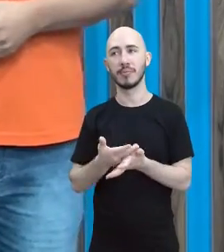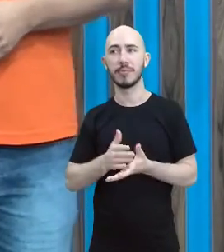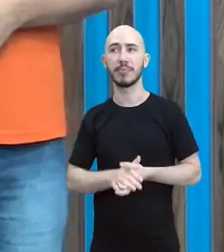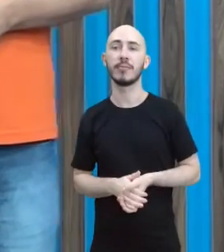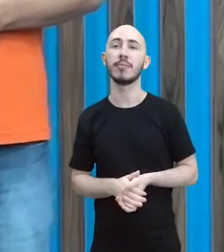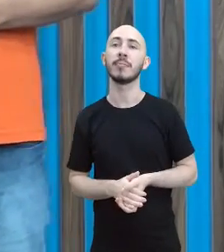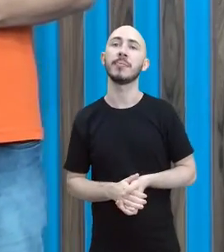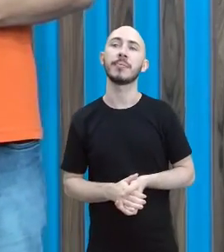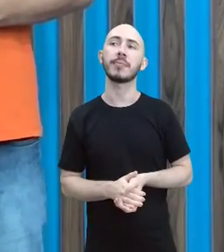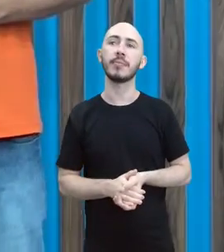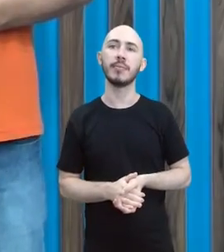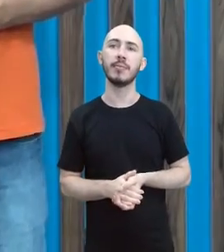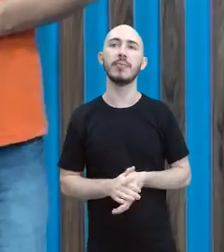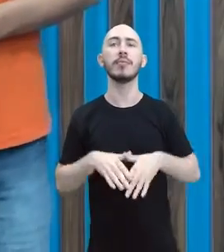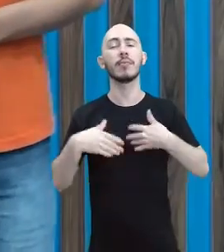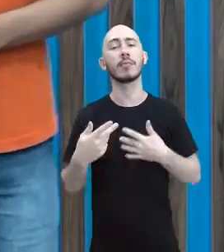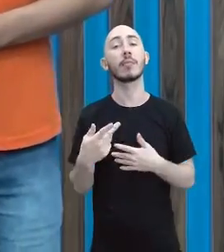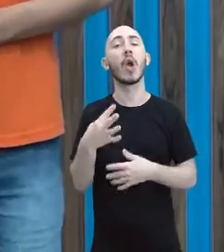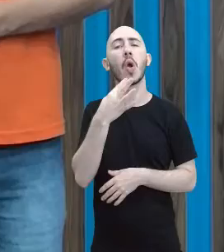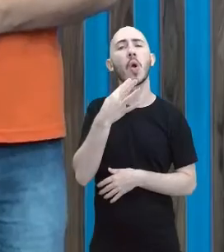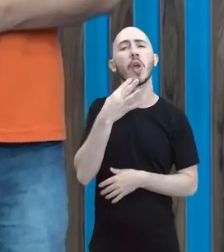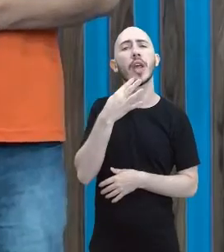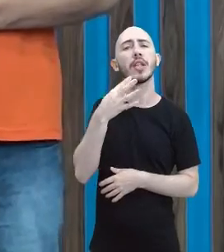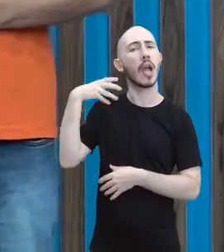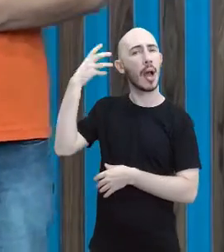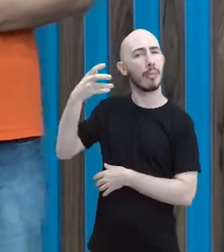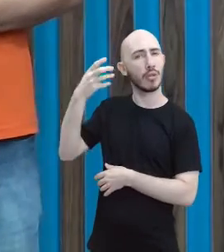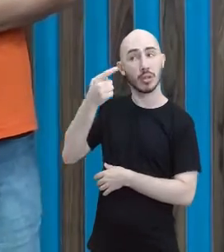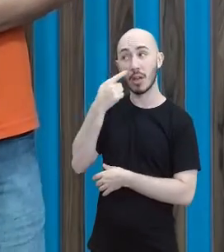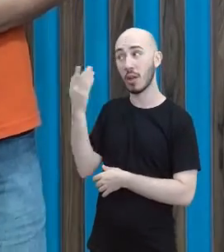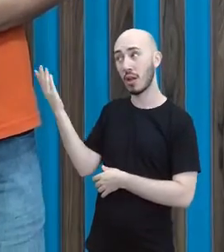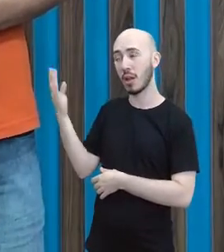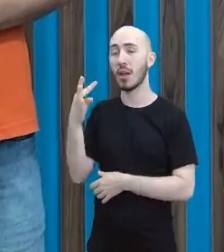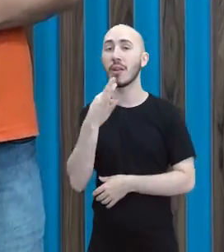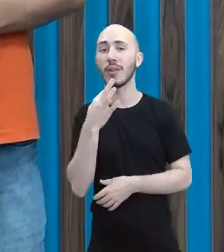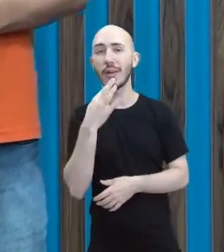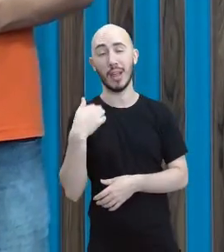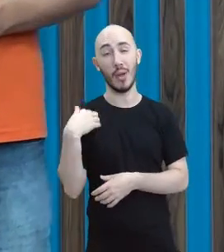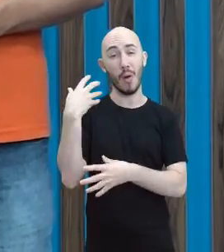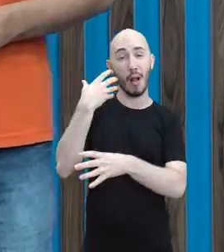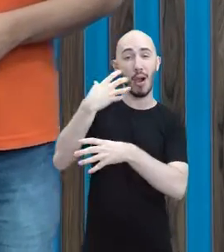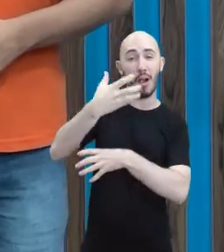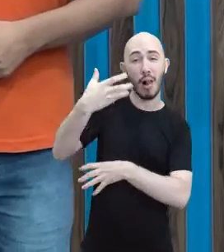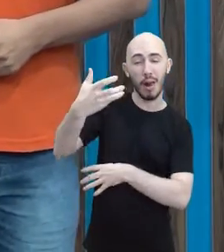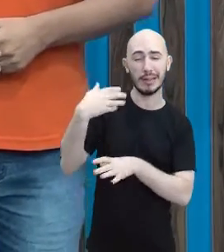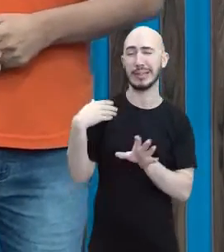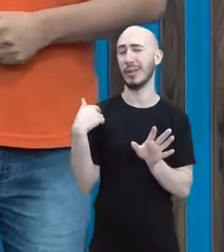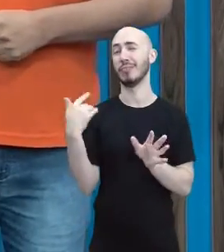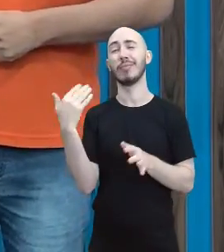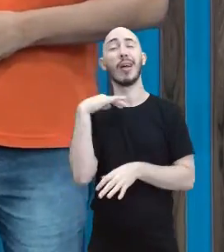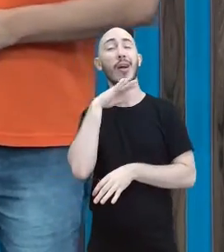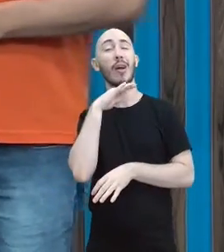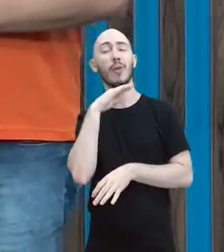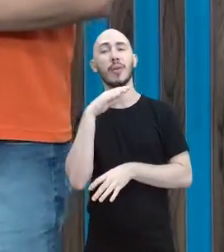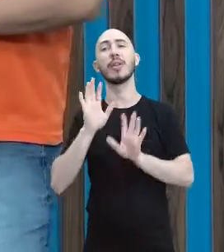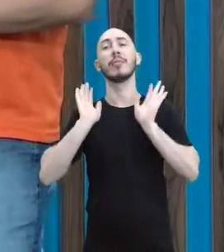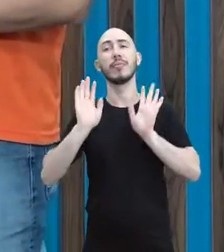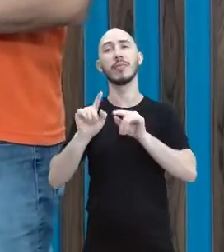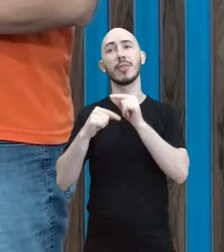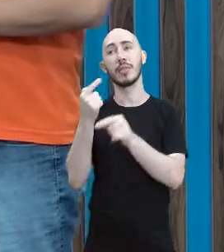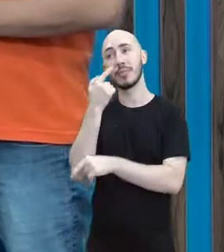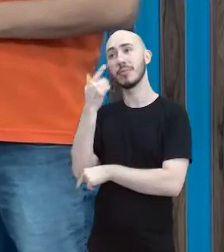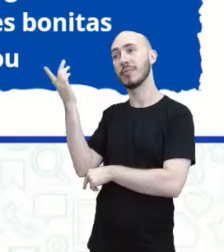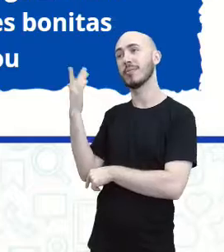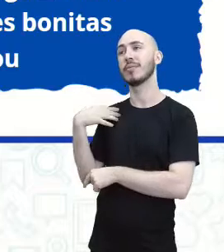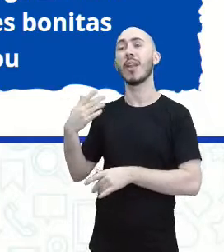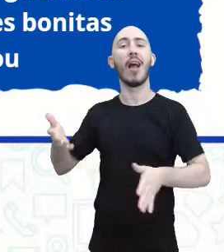lá. Gente, ó, quem conhece essa música, né? Eu não vou cantar, não, porque eu sou um desastre, né? Tem gente que canta bem melhor, mas é aí, né? Ele vai se morar.